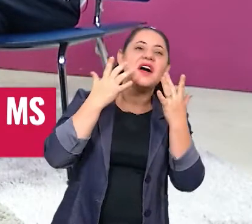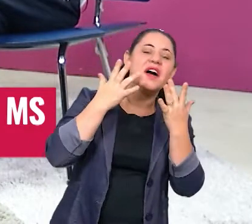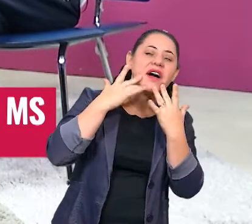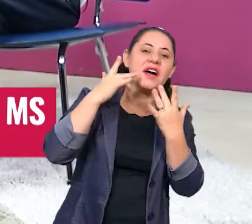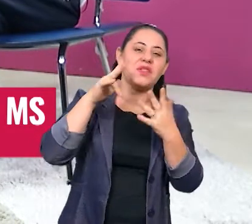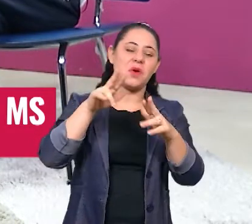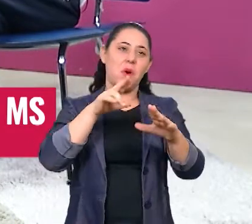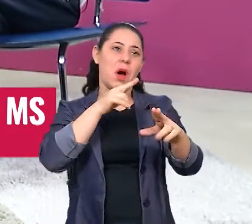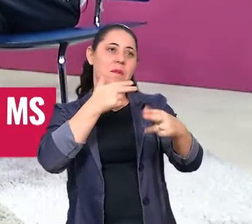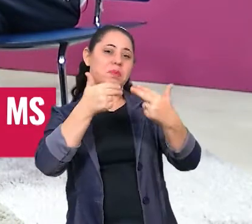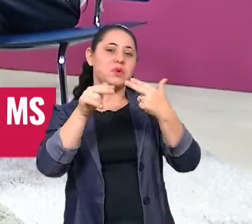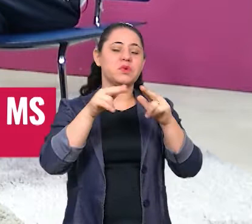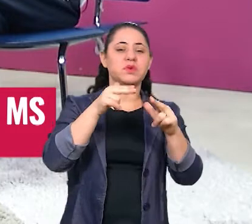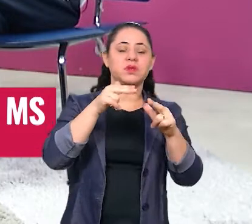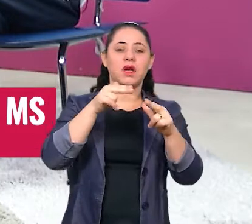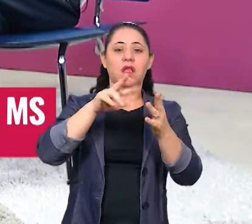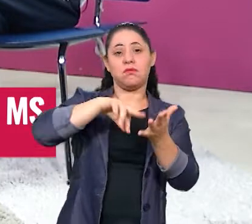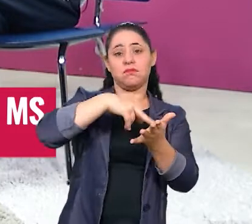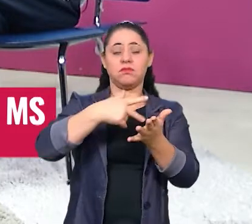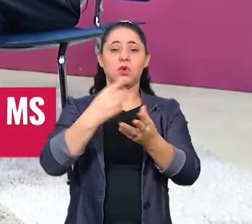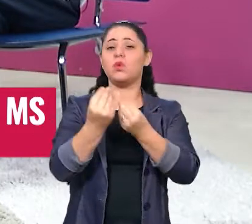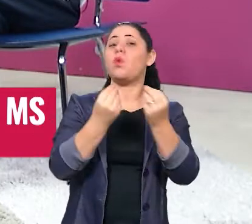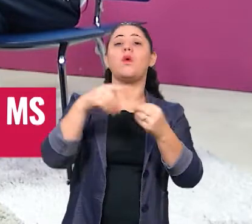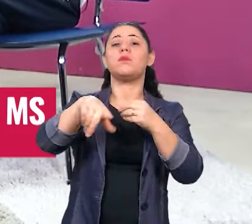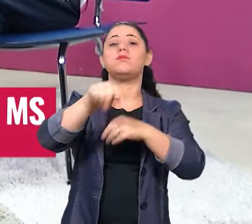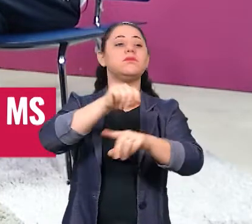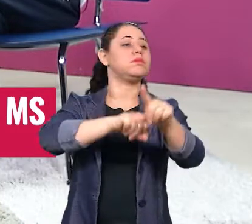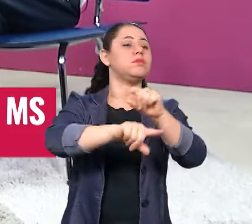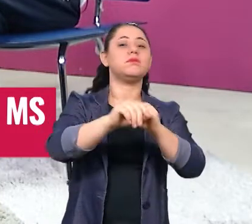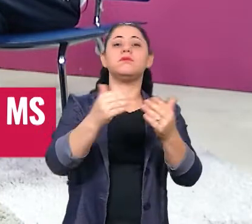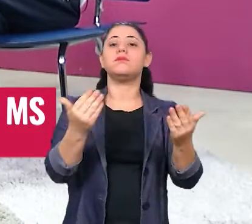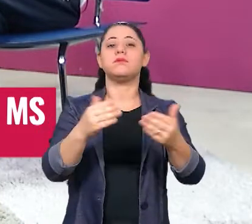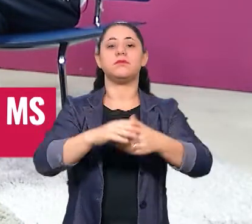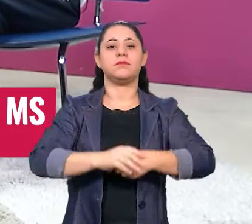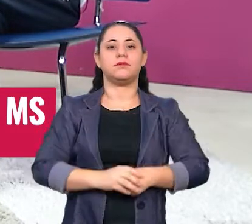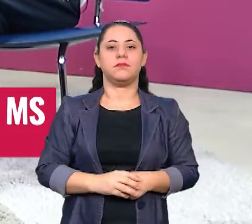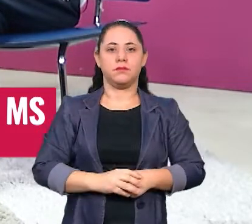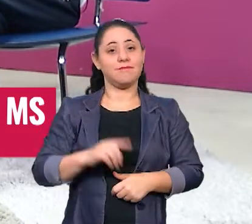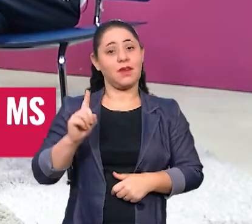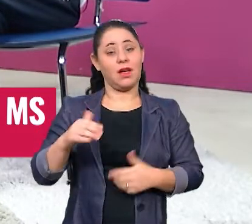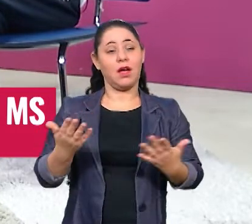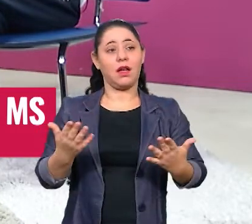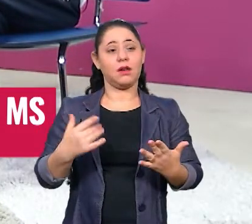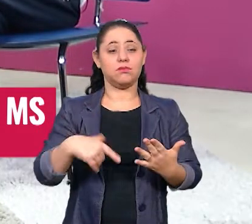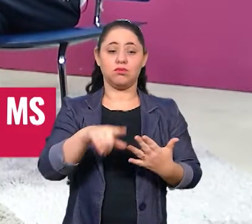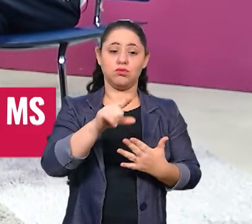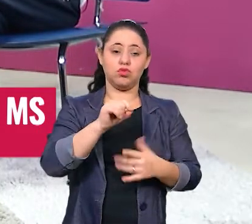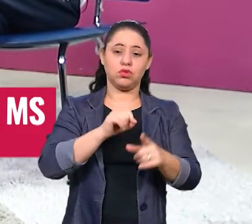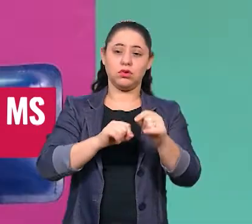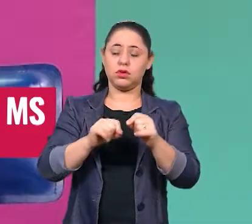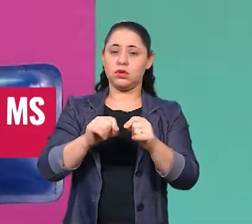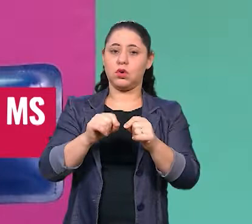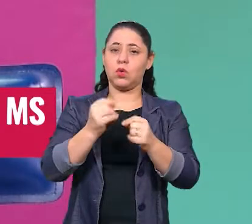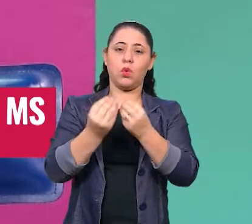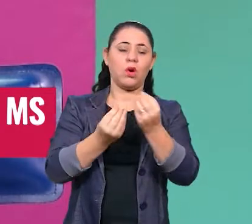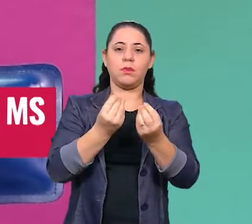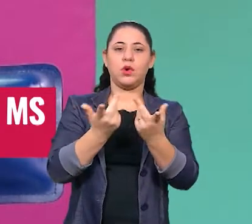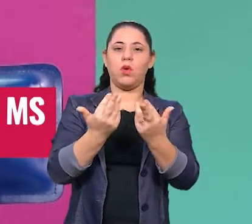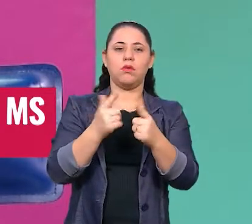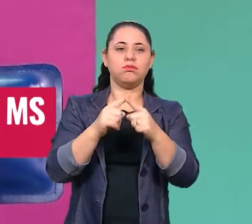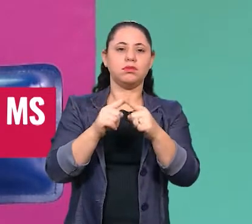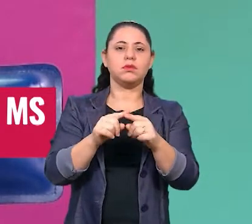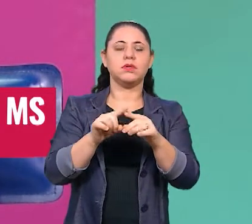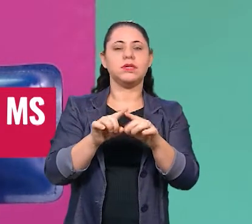música, a dança, né? Como que é essa seleção, Tati? A seleção, um processo simplificado, que significa que